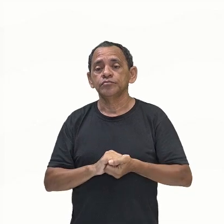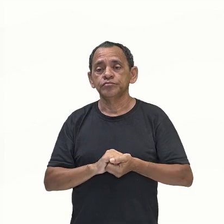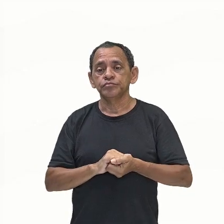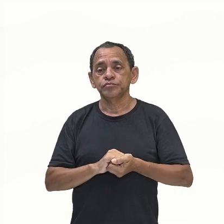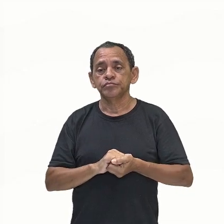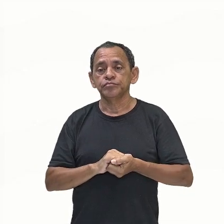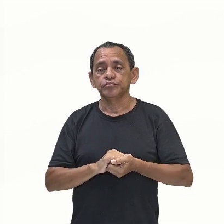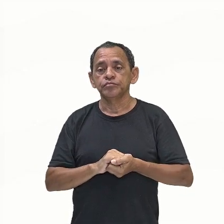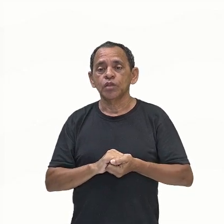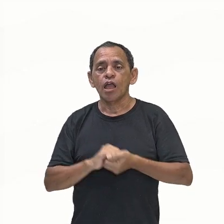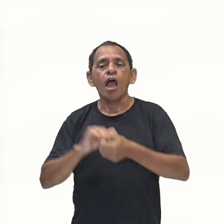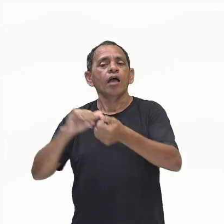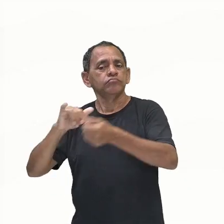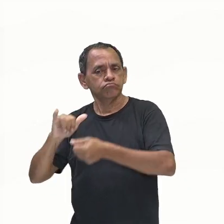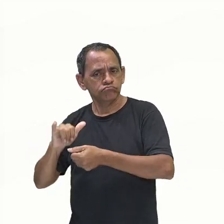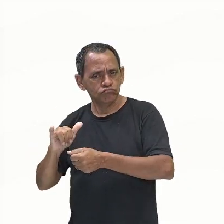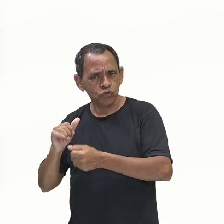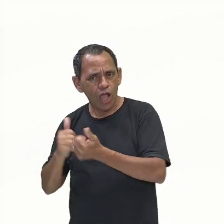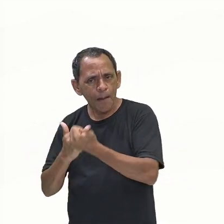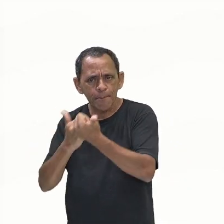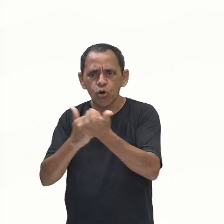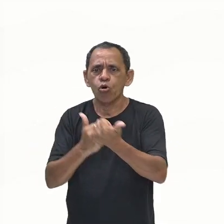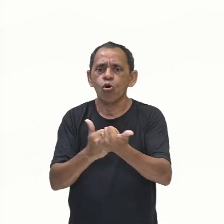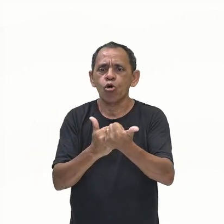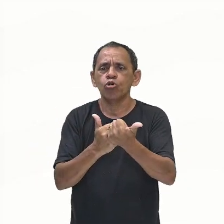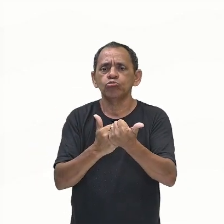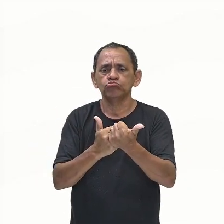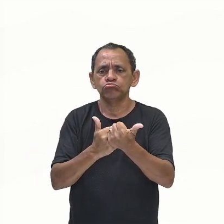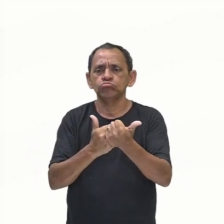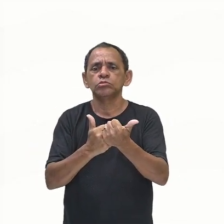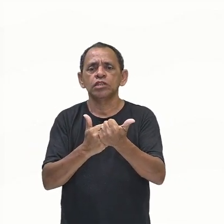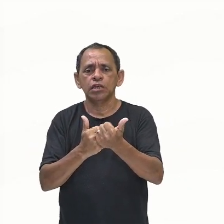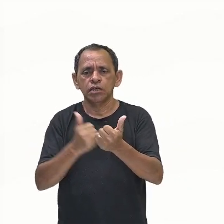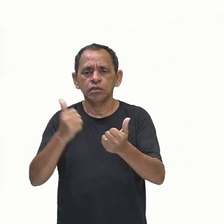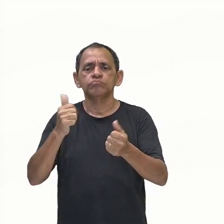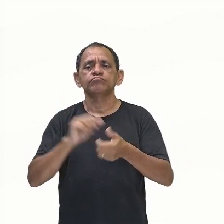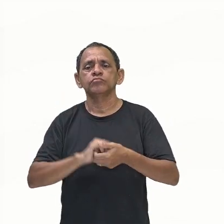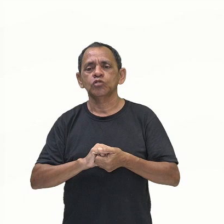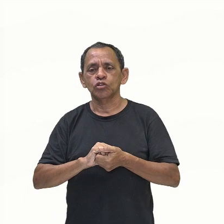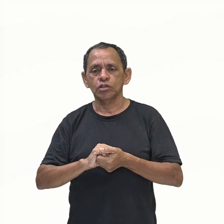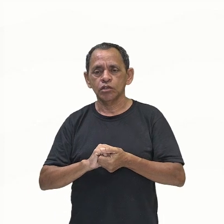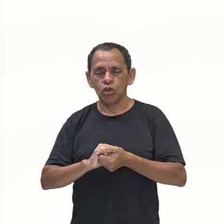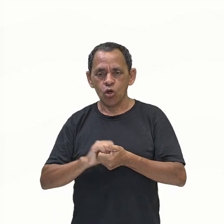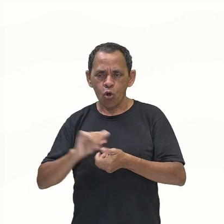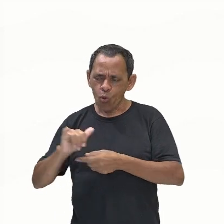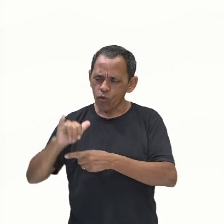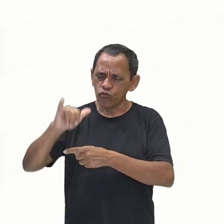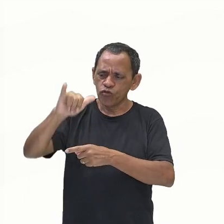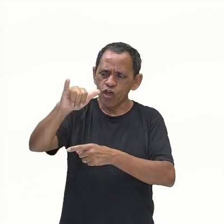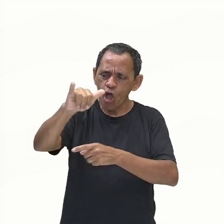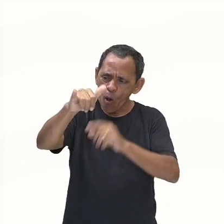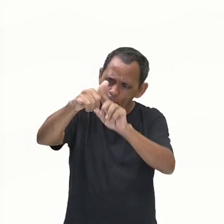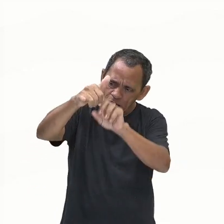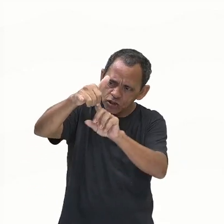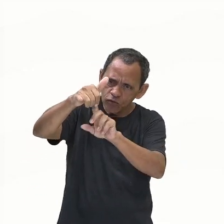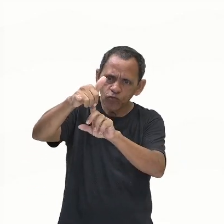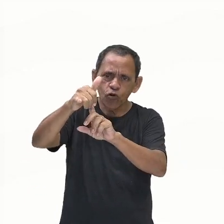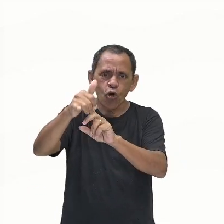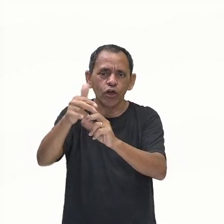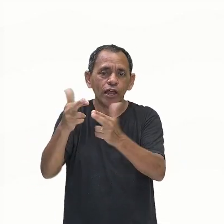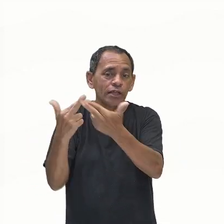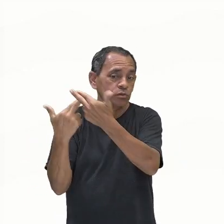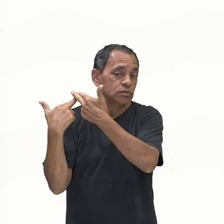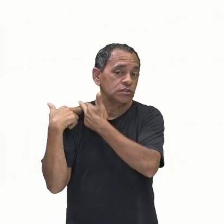dos integrantes dali, um dos camaradas que estava ali na aeronave, era responsável por tirar as fotos, né? Então,